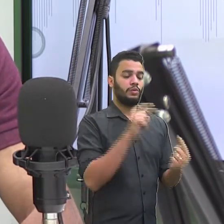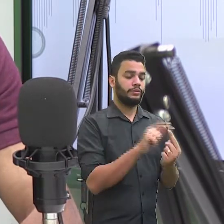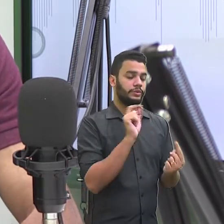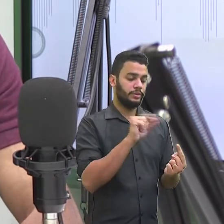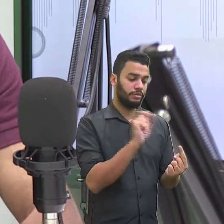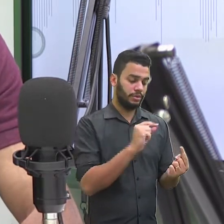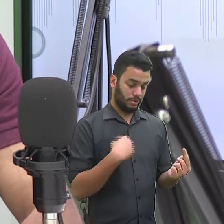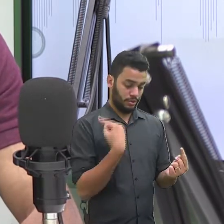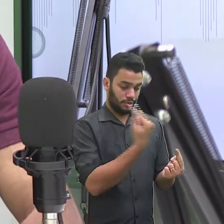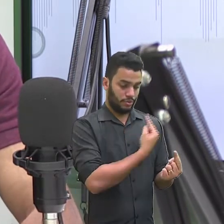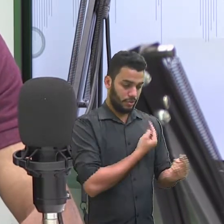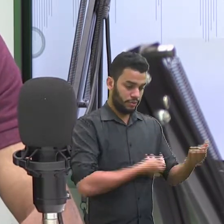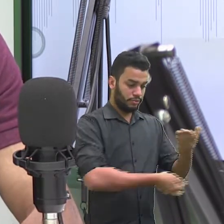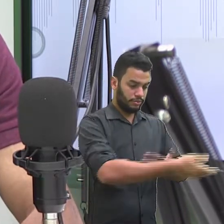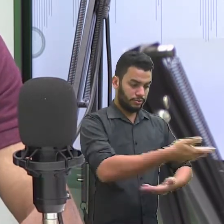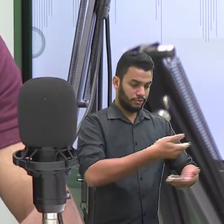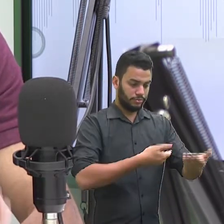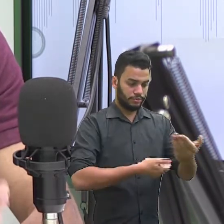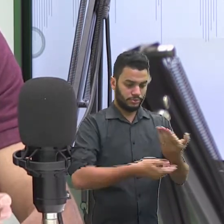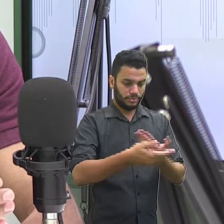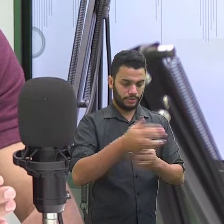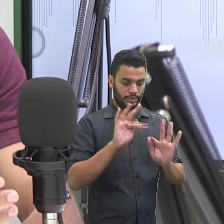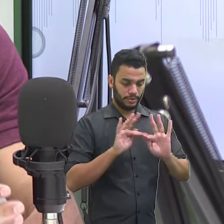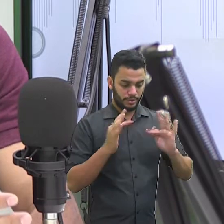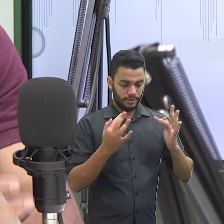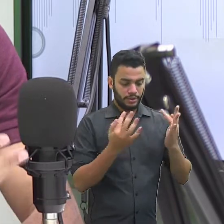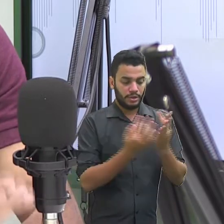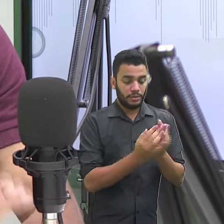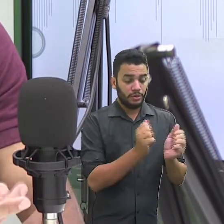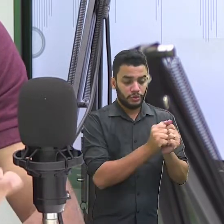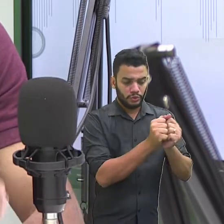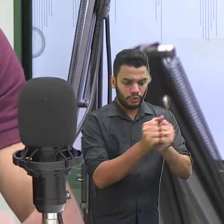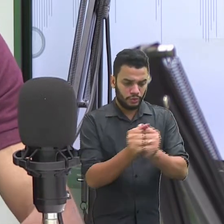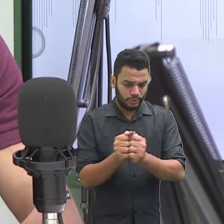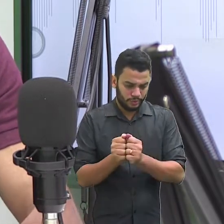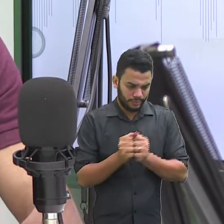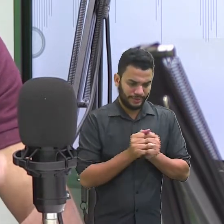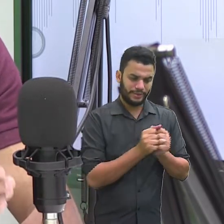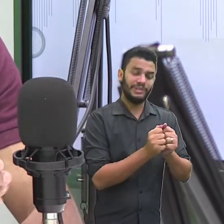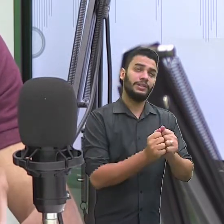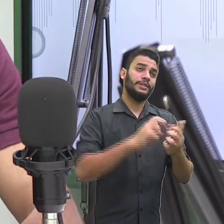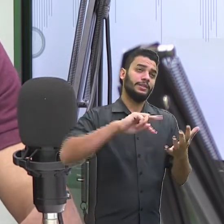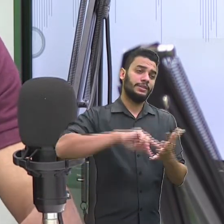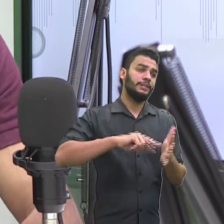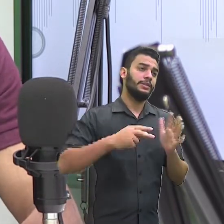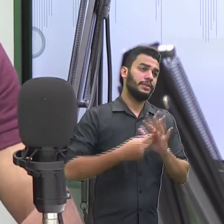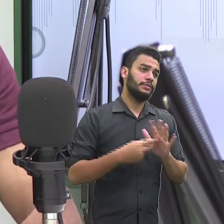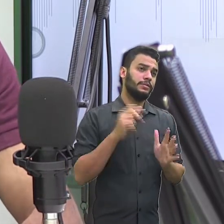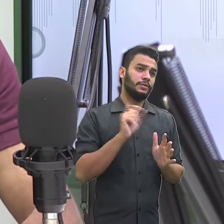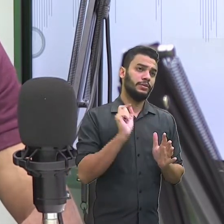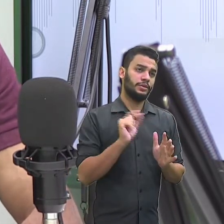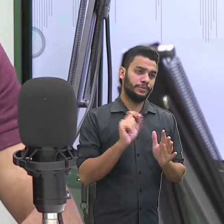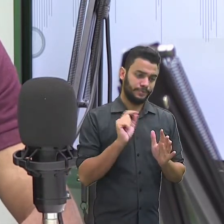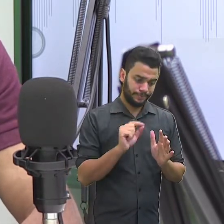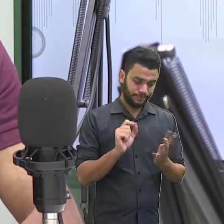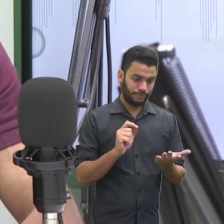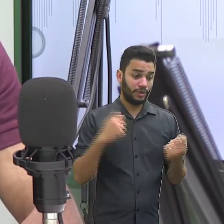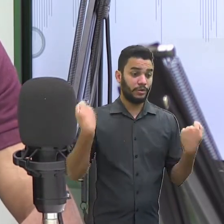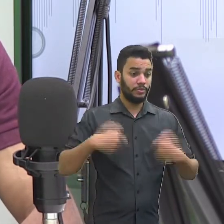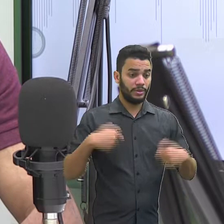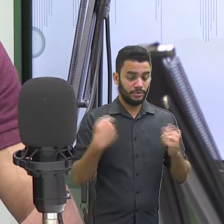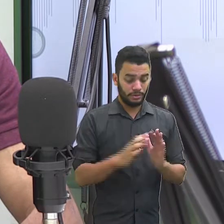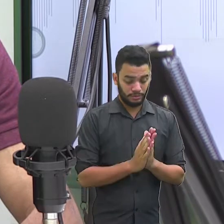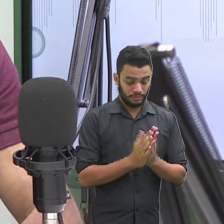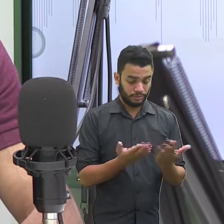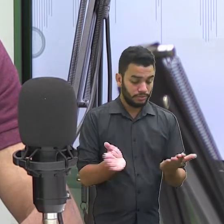família. E, bem, nada melhor do que o manual do Criador, ou seja, a Bíblia Sagrada, para que nós, então,